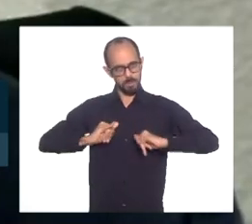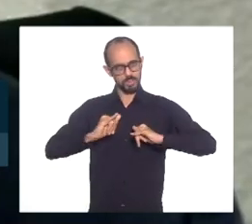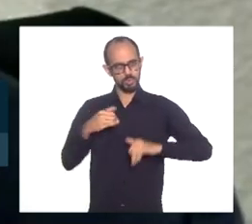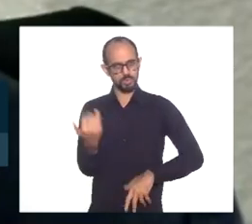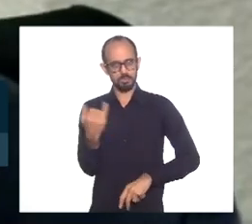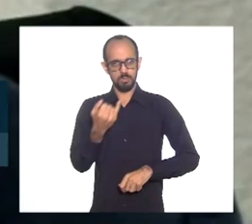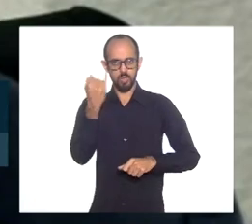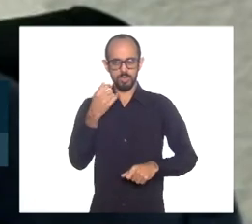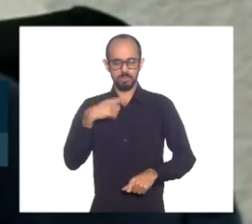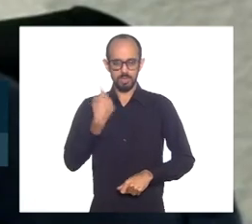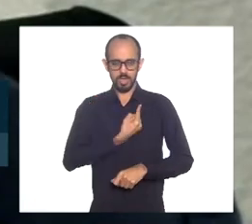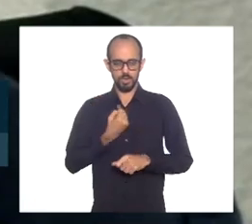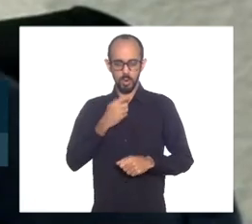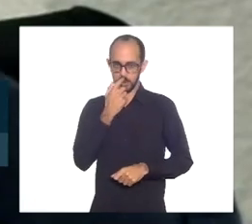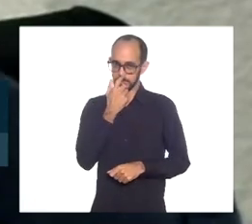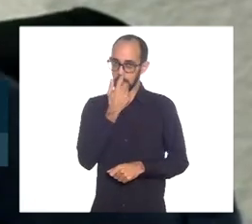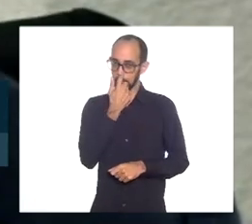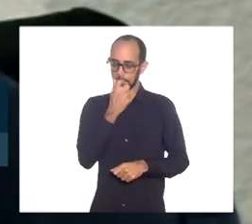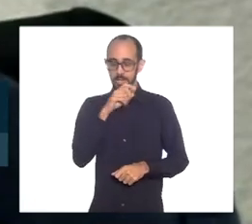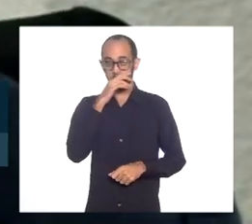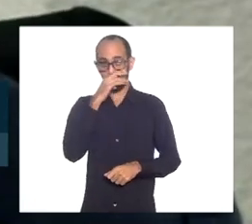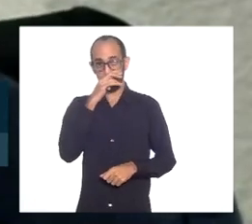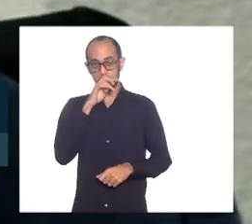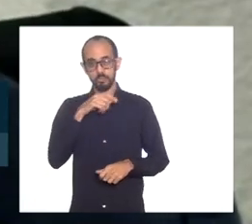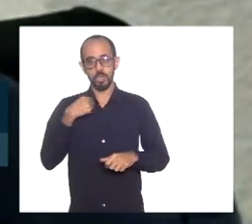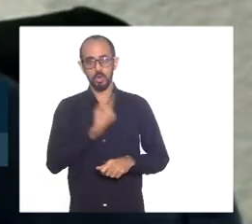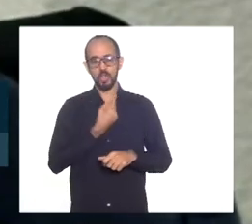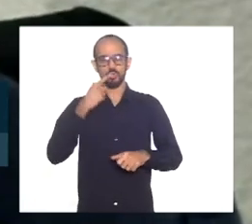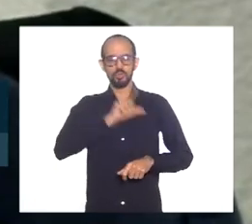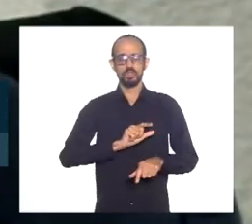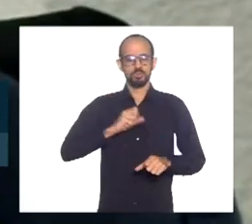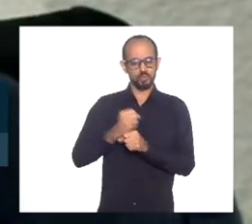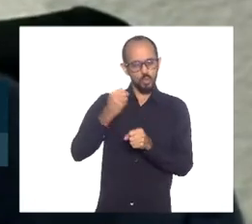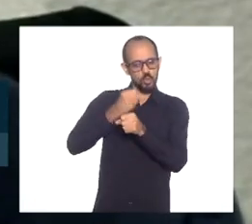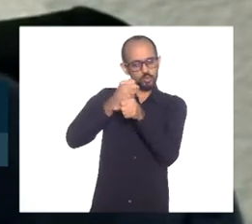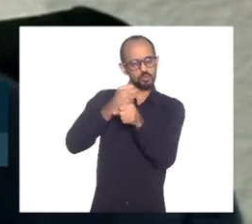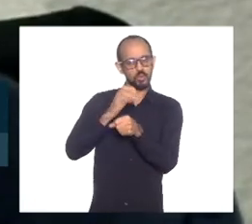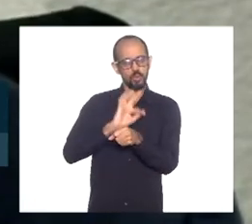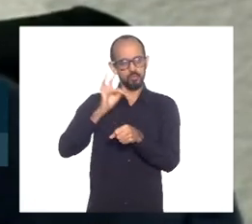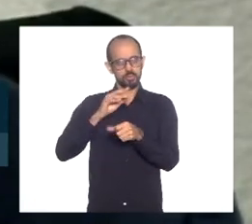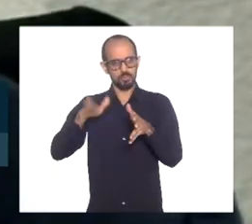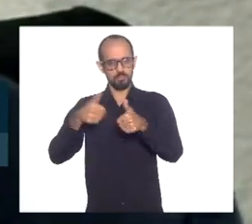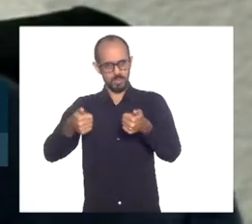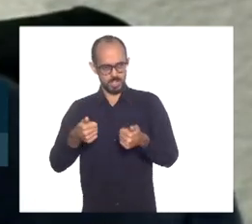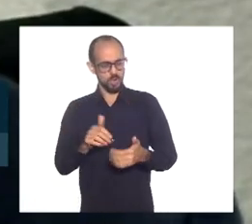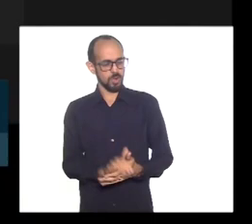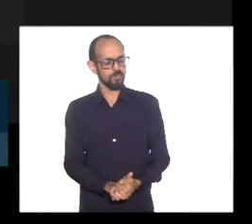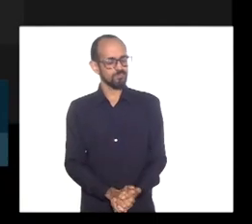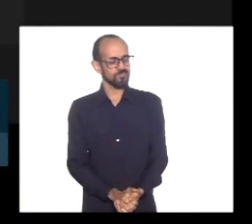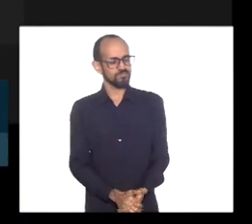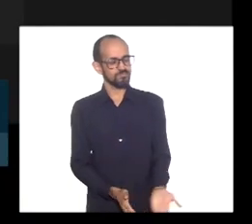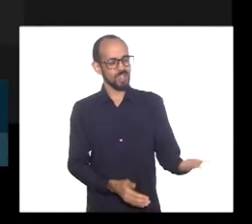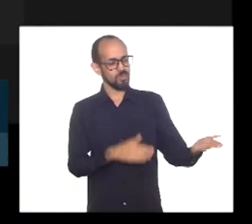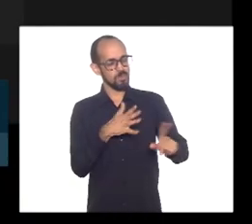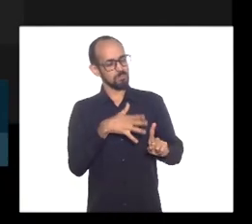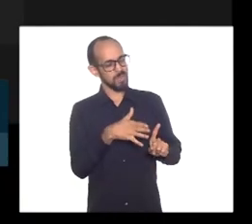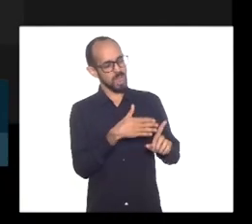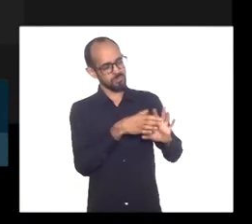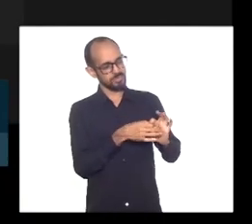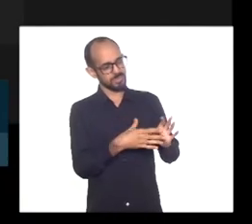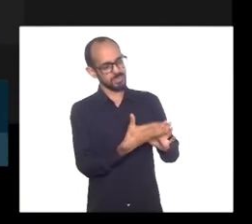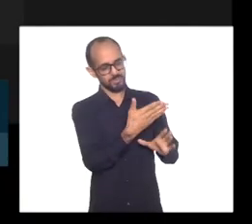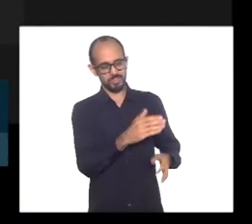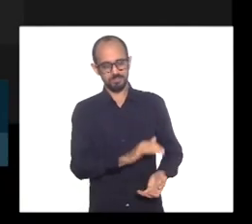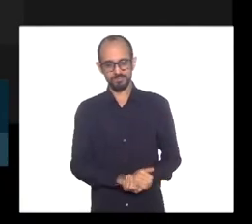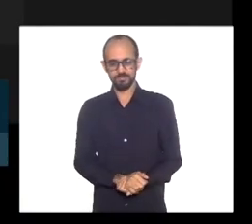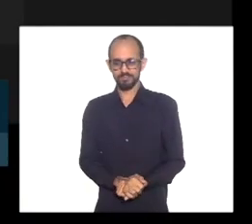para nós na linha da gente construir um ciclo virtuoso para o Estado do Rio de Janeiro. Com a palavra aí, deputado, por favor.